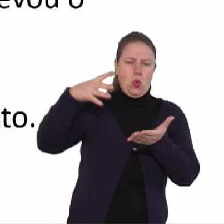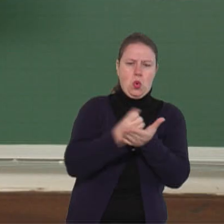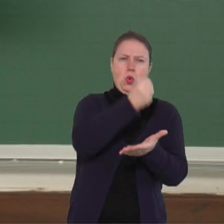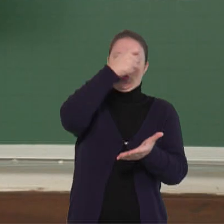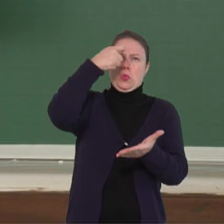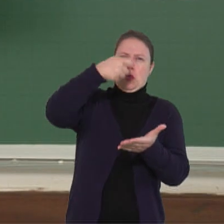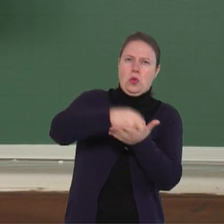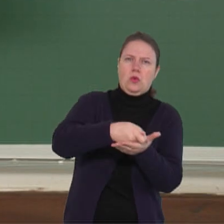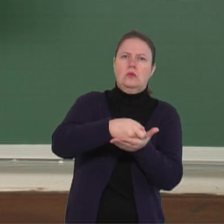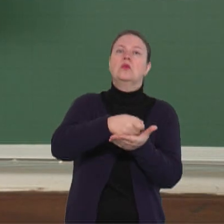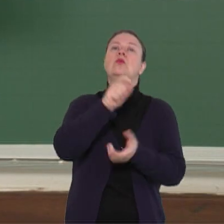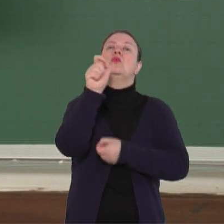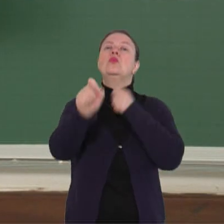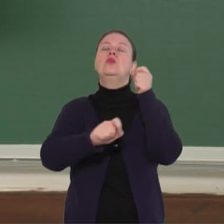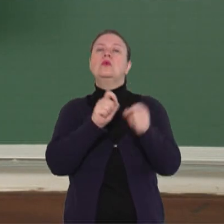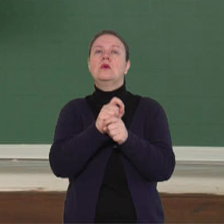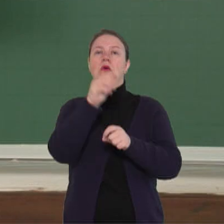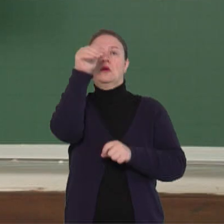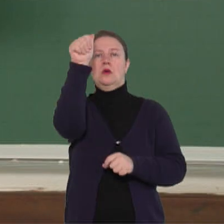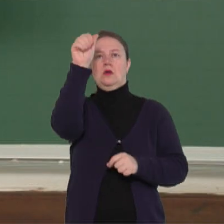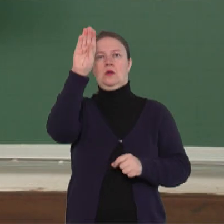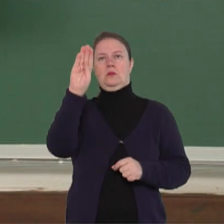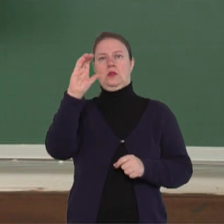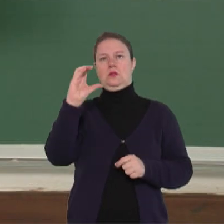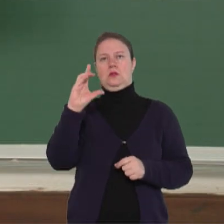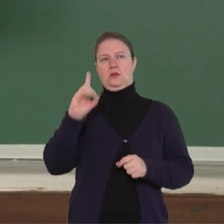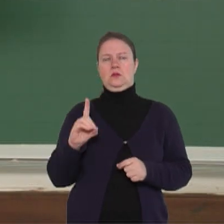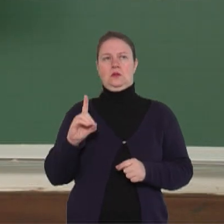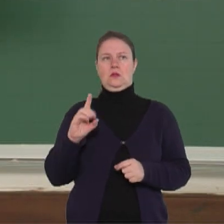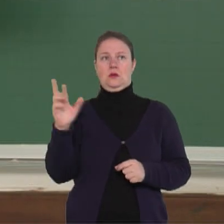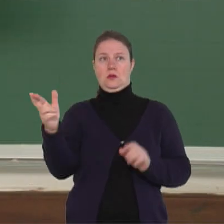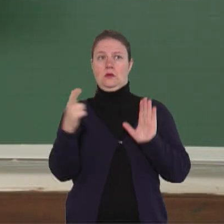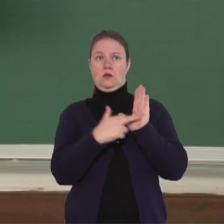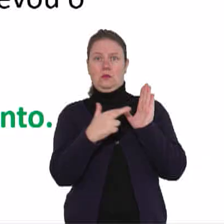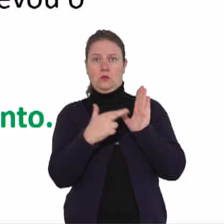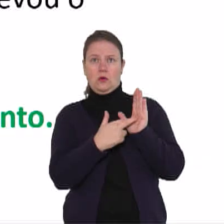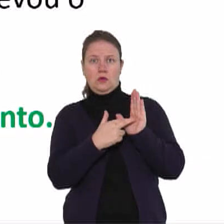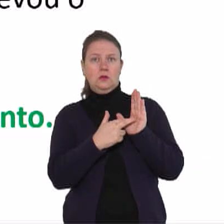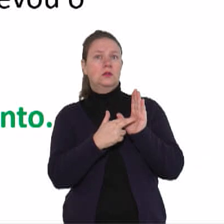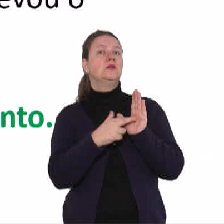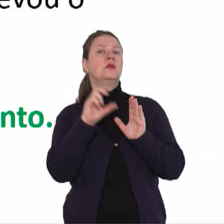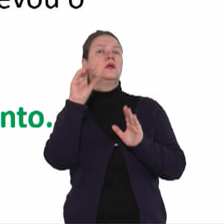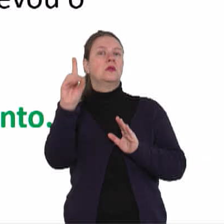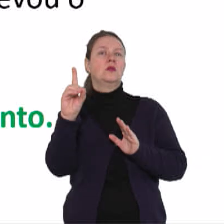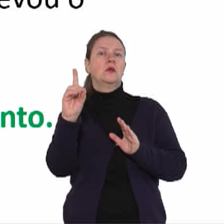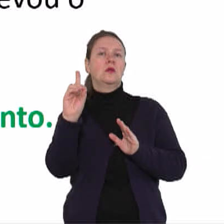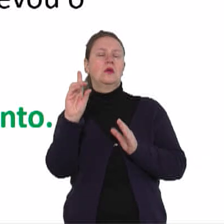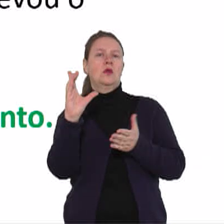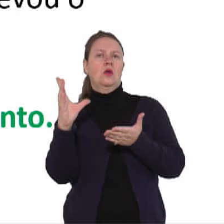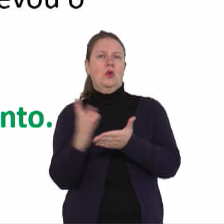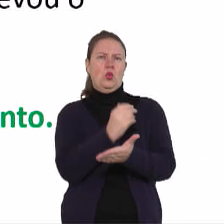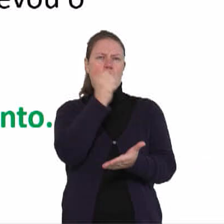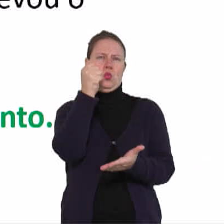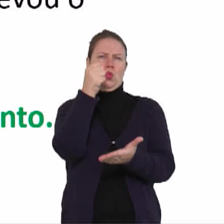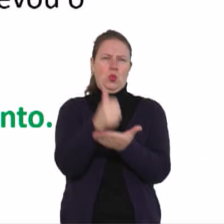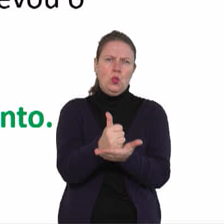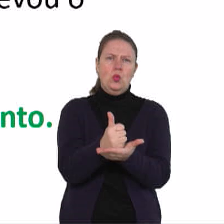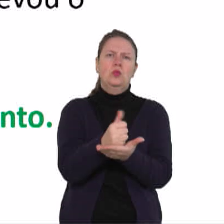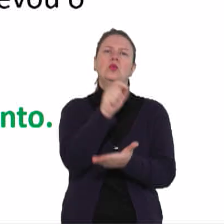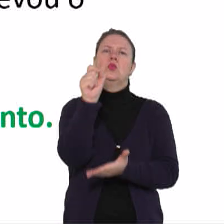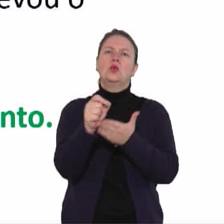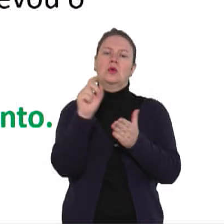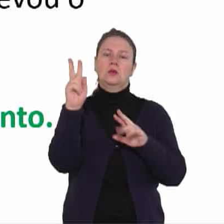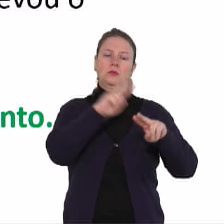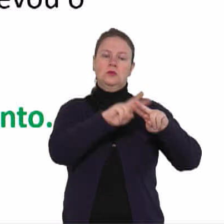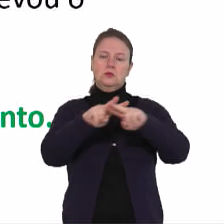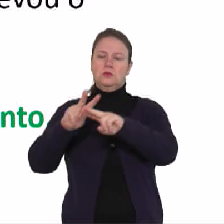tinha a alternativa A, B, C, D. A resposta correta é a alternativa D. Com um golpe, prenderam Robespierre e os demais